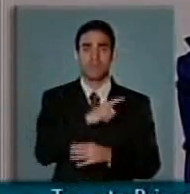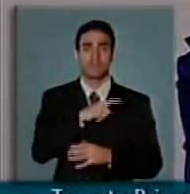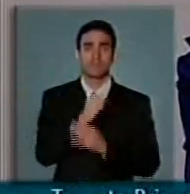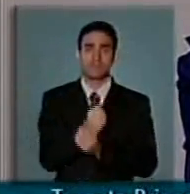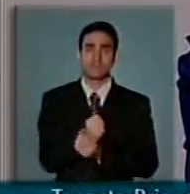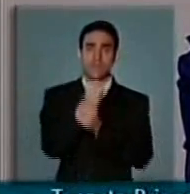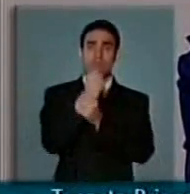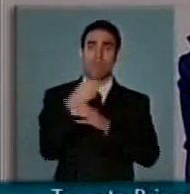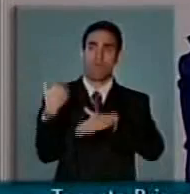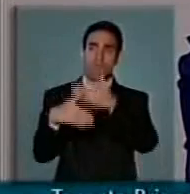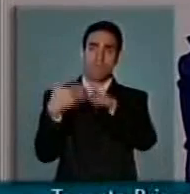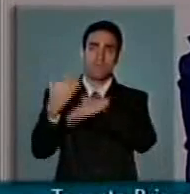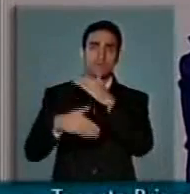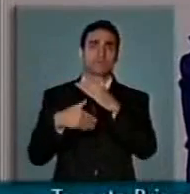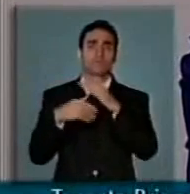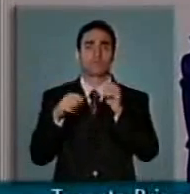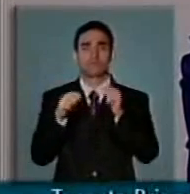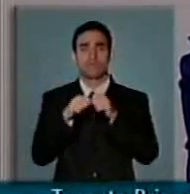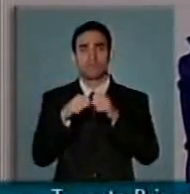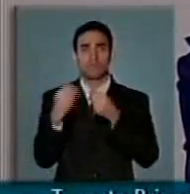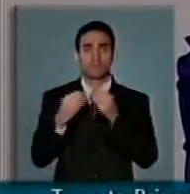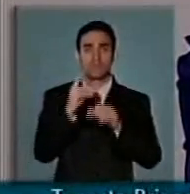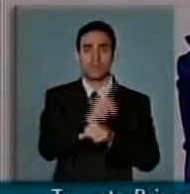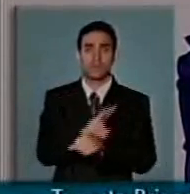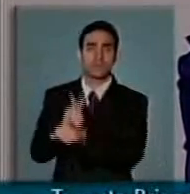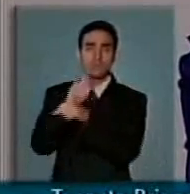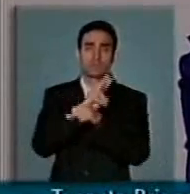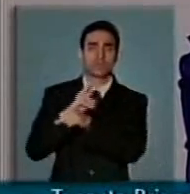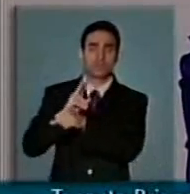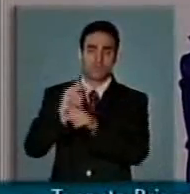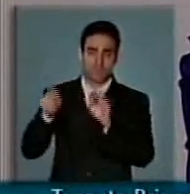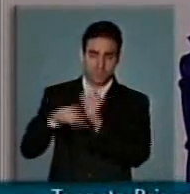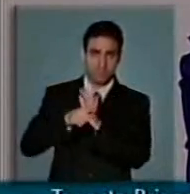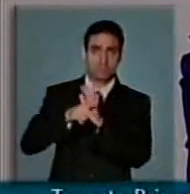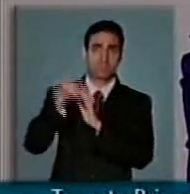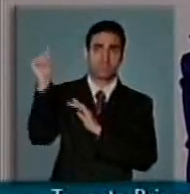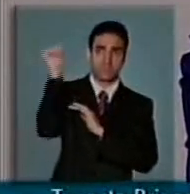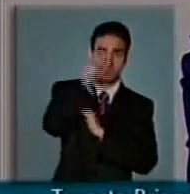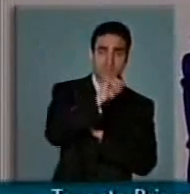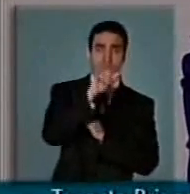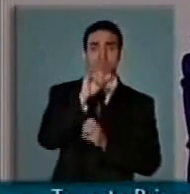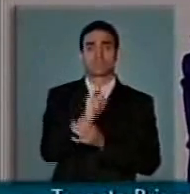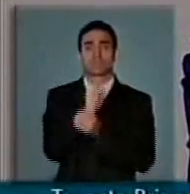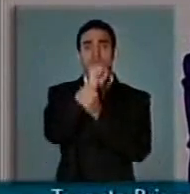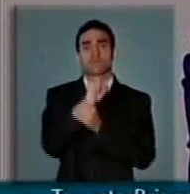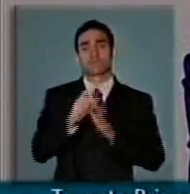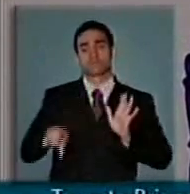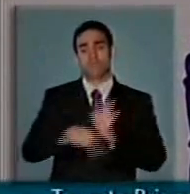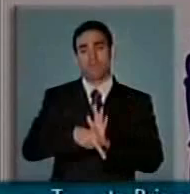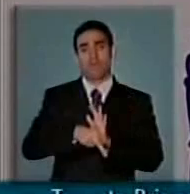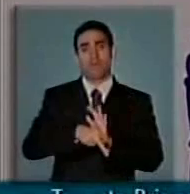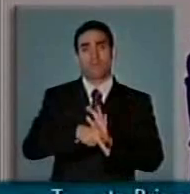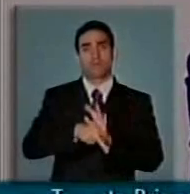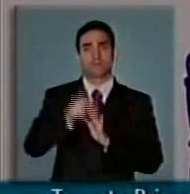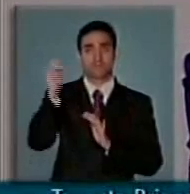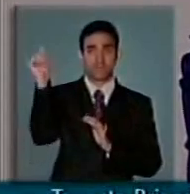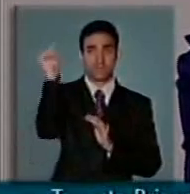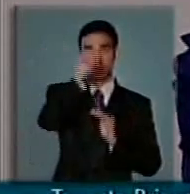de processos da parte de controle de tráfego aéreo, da parte de segurança do tráfego aéreo como um todo.